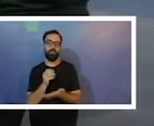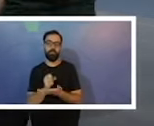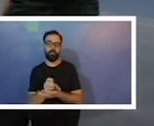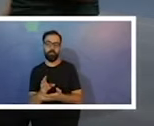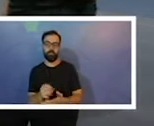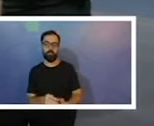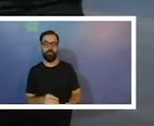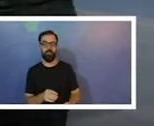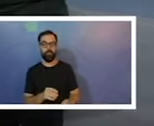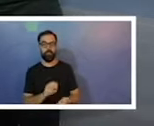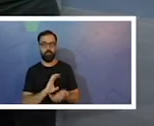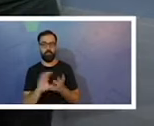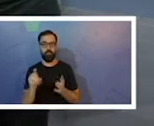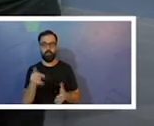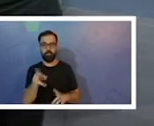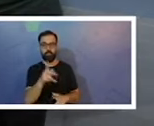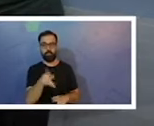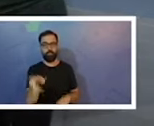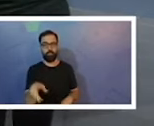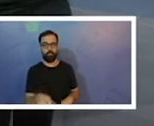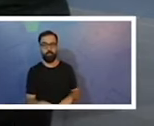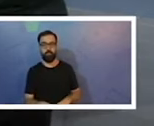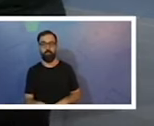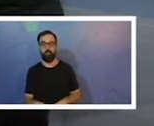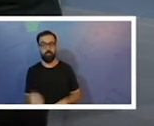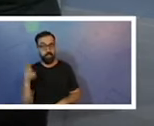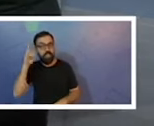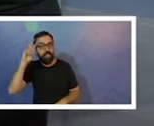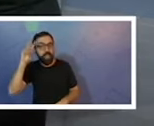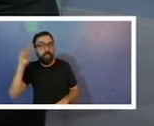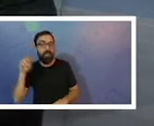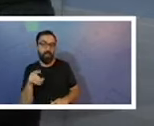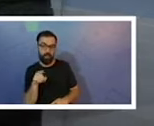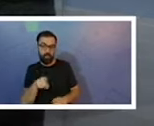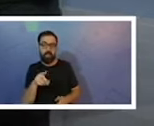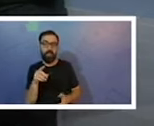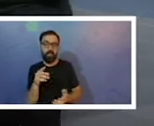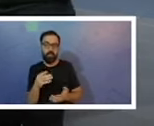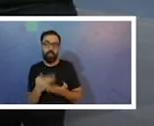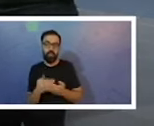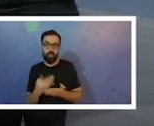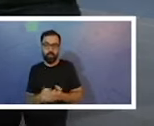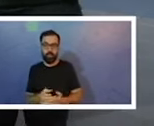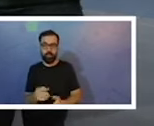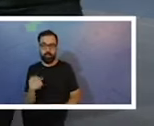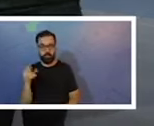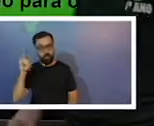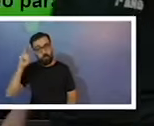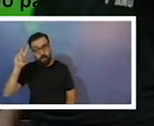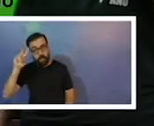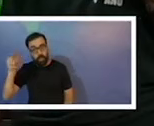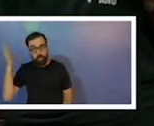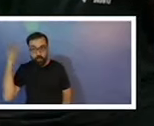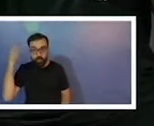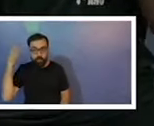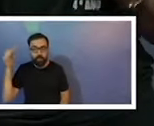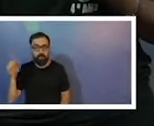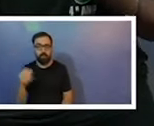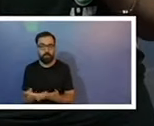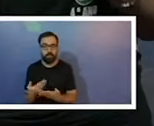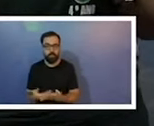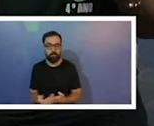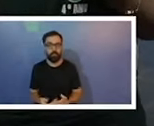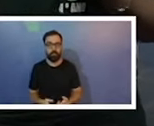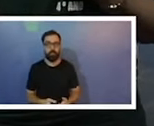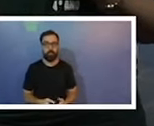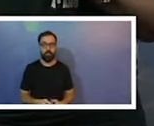Mas lembrando que nós estudamos, né, nessa apostila 4, vamos recordar nossas últimas aulas.